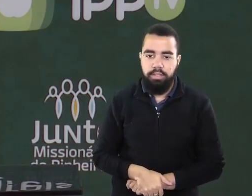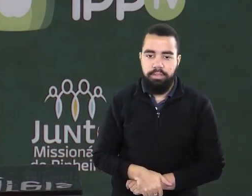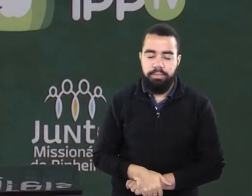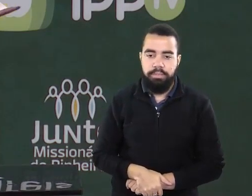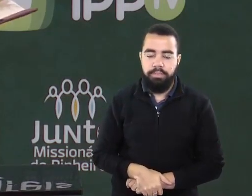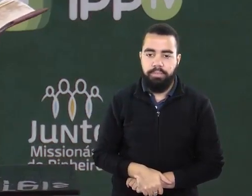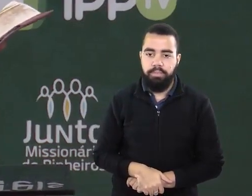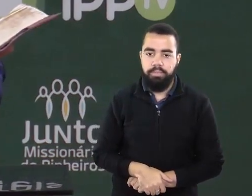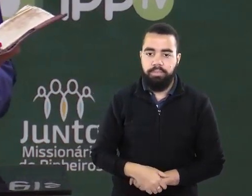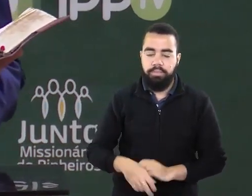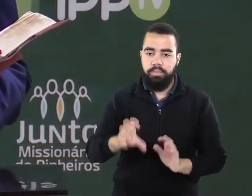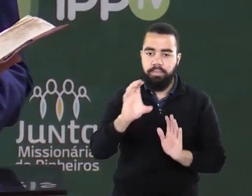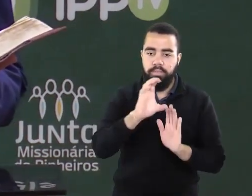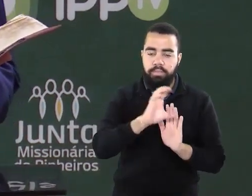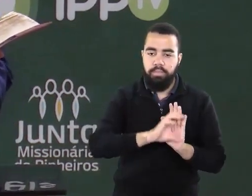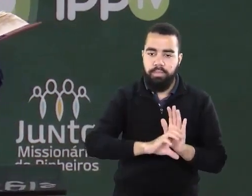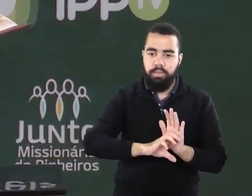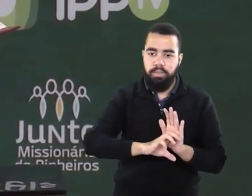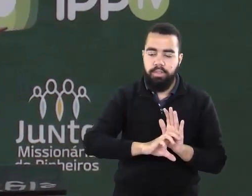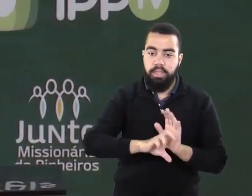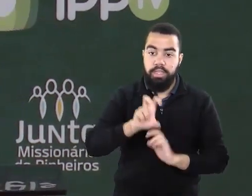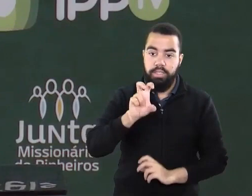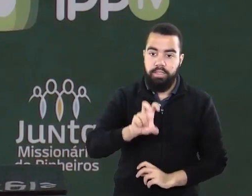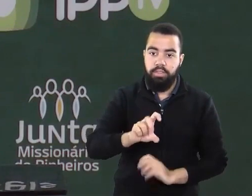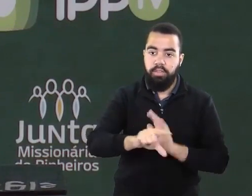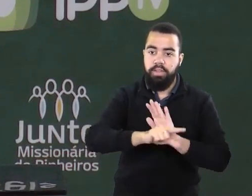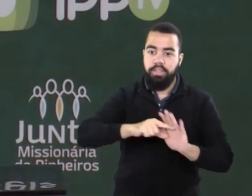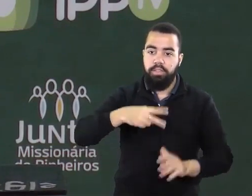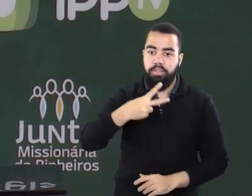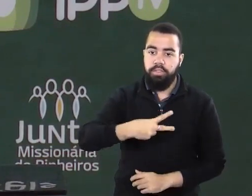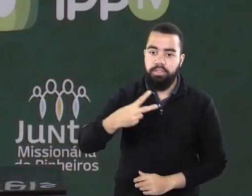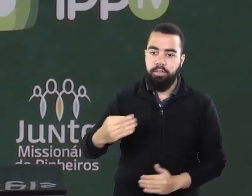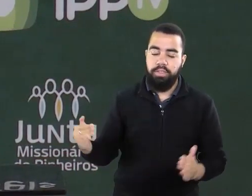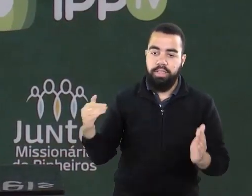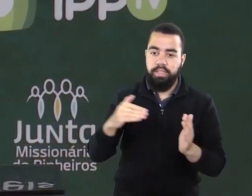5, 22 a 33.